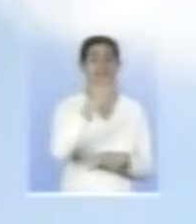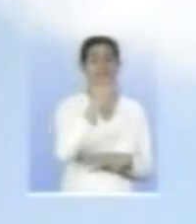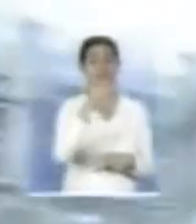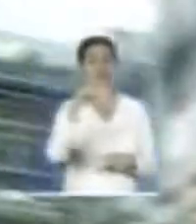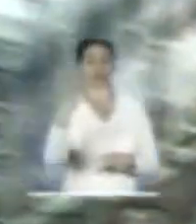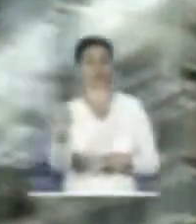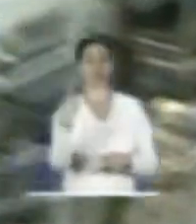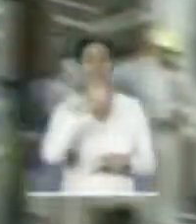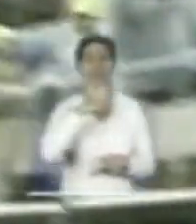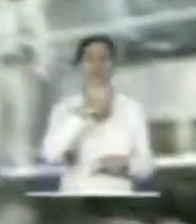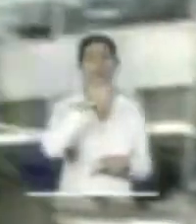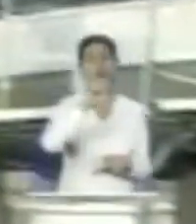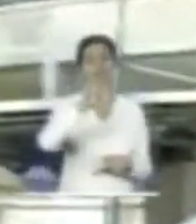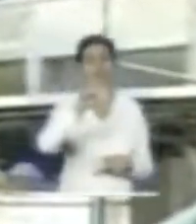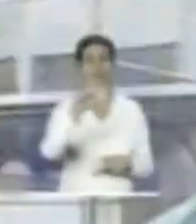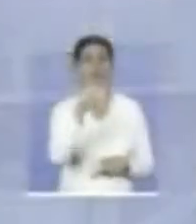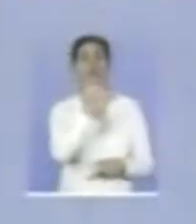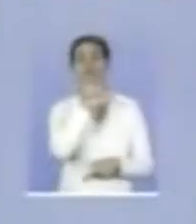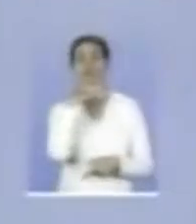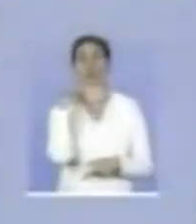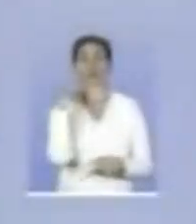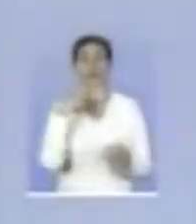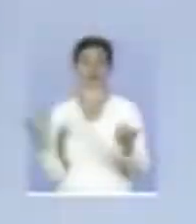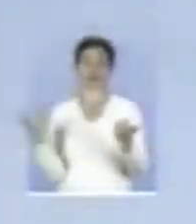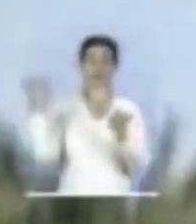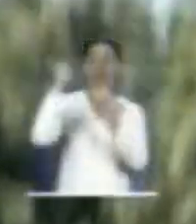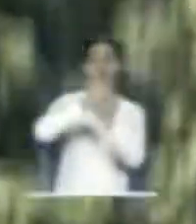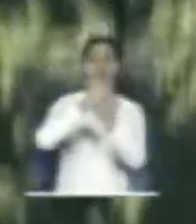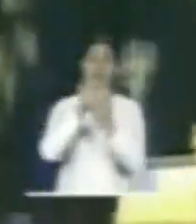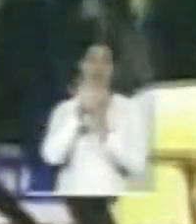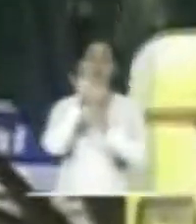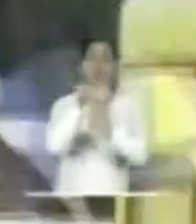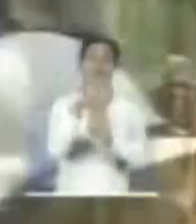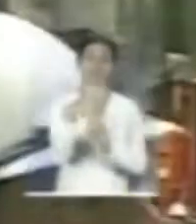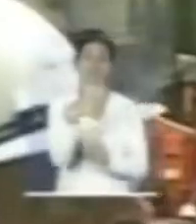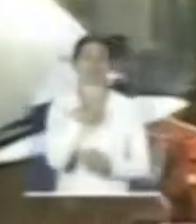Covas. Geraldo Alckmin assume o comando e mostra o